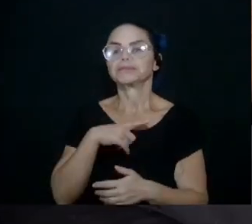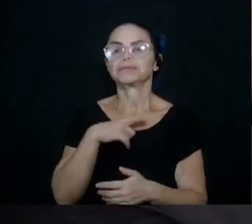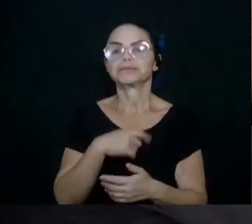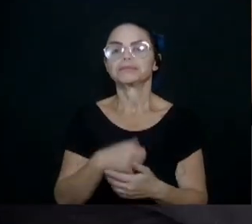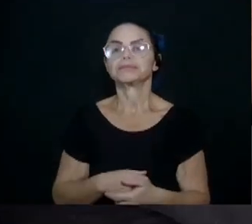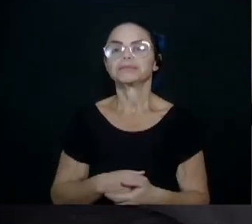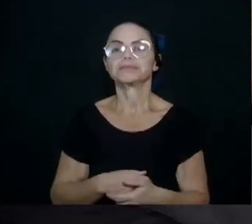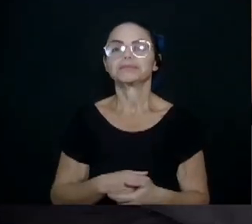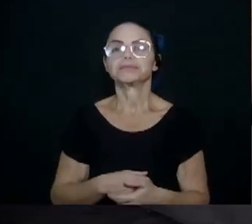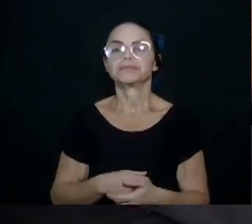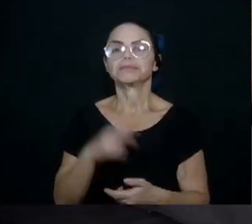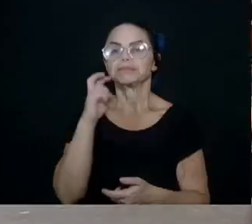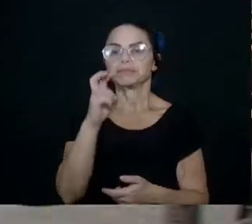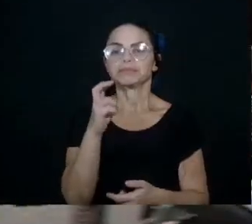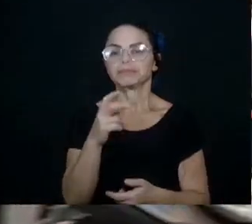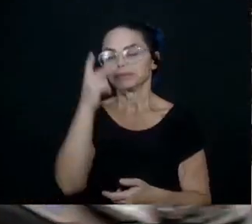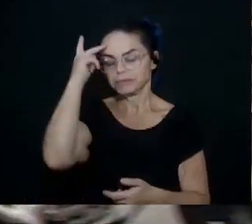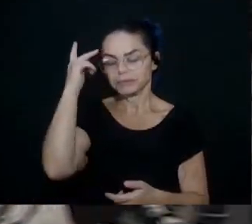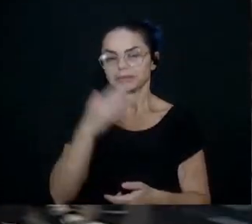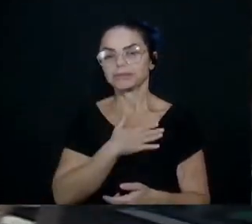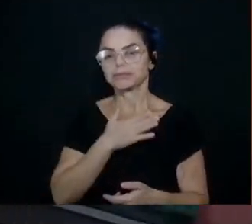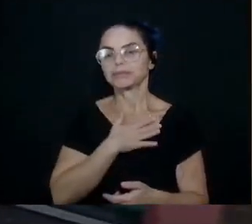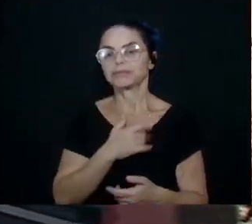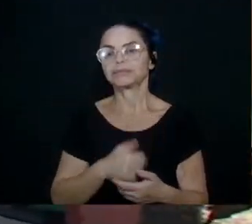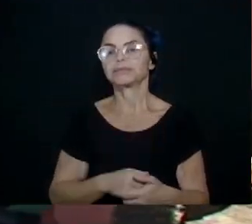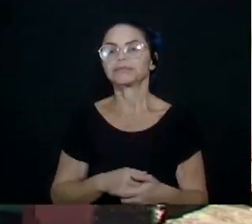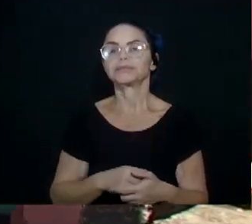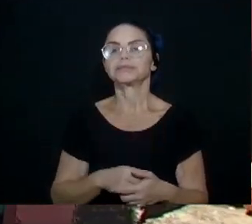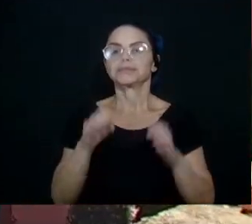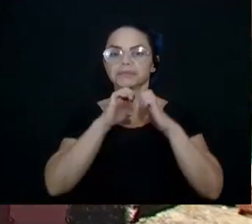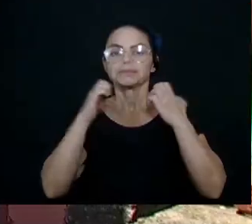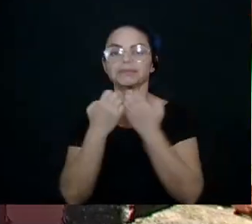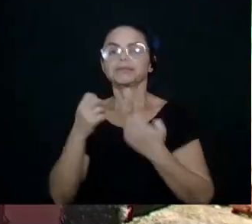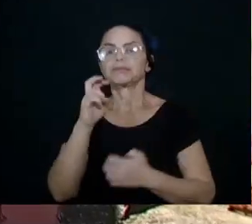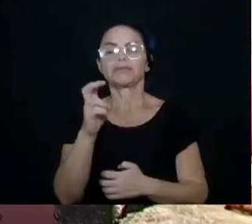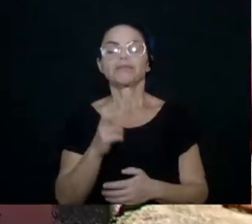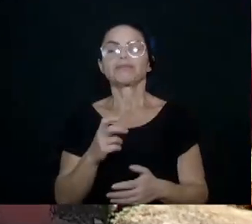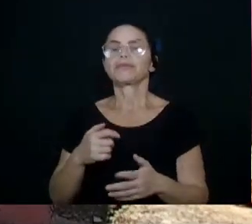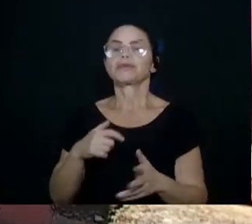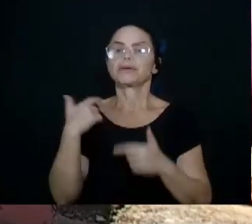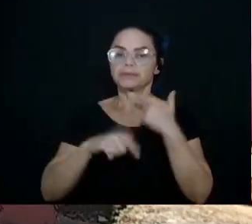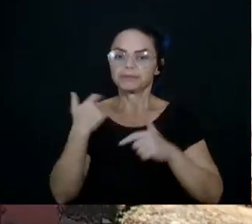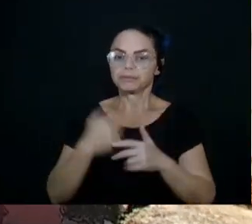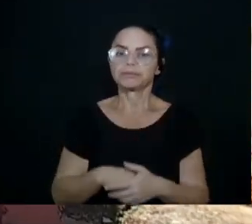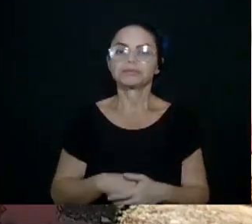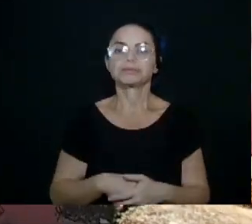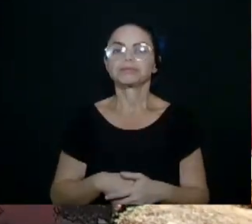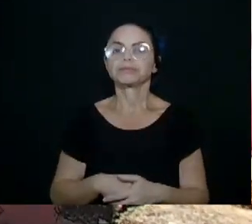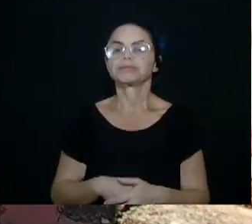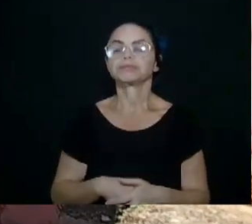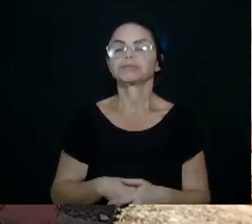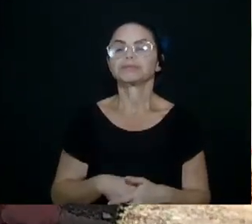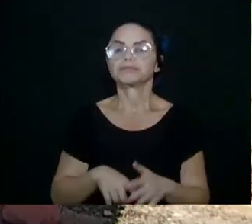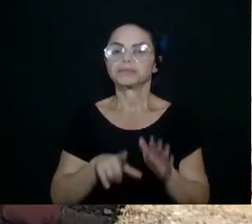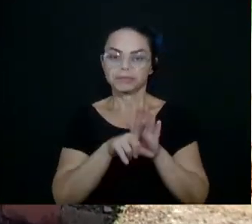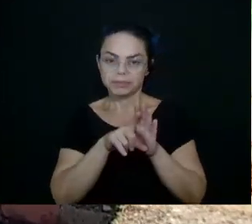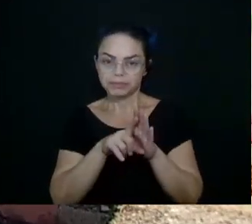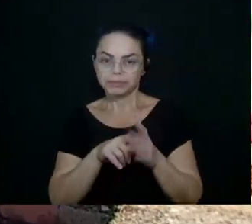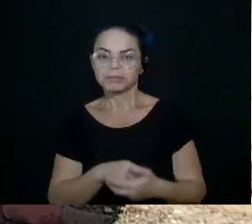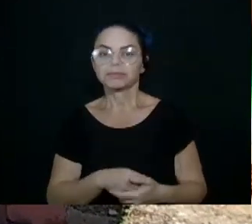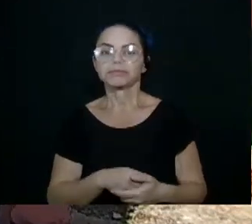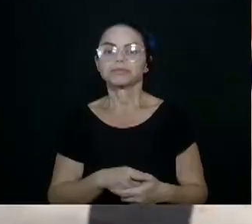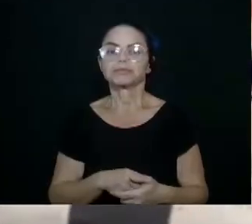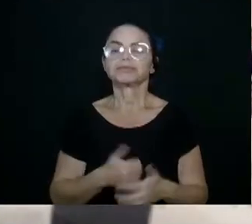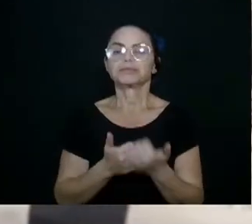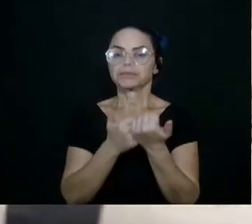em 5, né? Contando comigo, a gente é uma equipe de 5 colaboradores na barbearia. Você trabalha pela lei do salão parceiro,